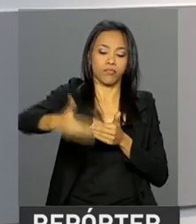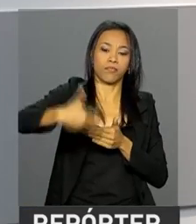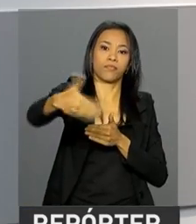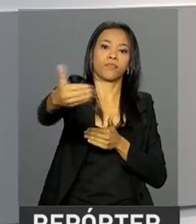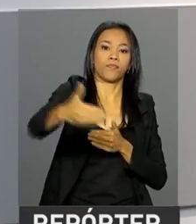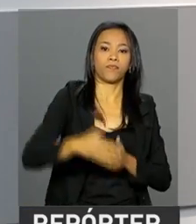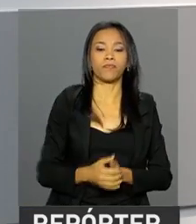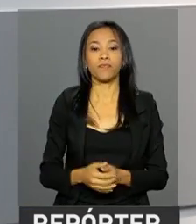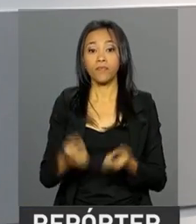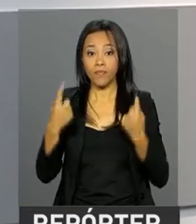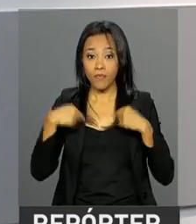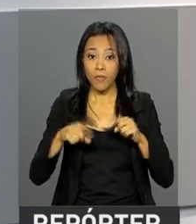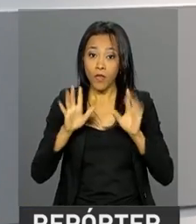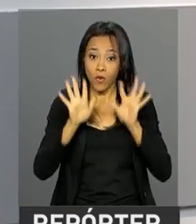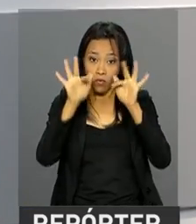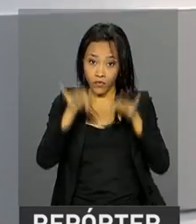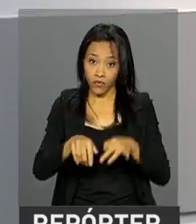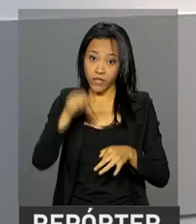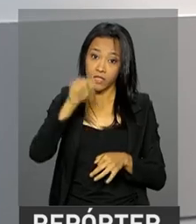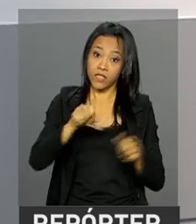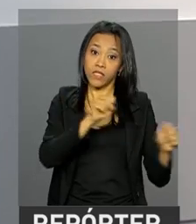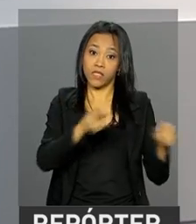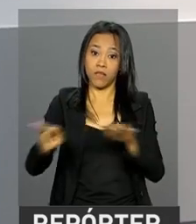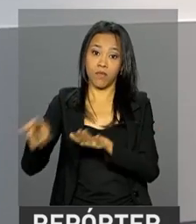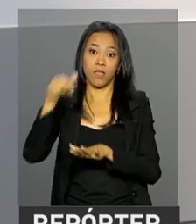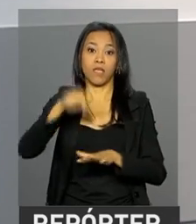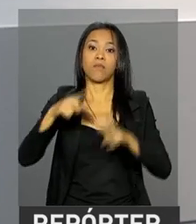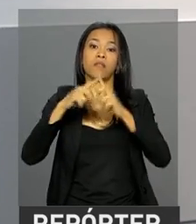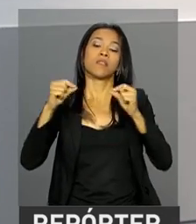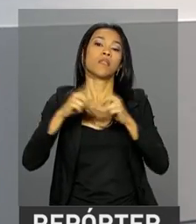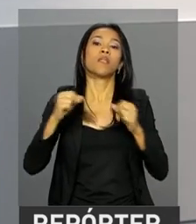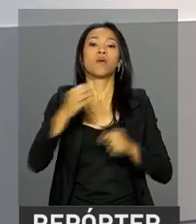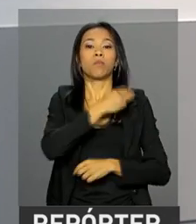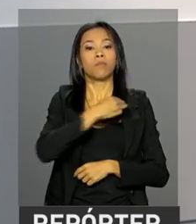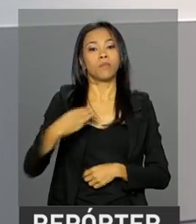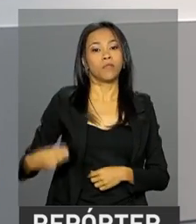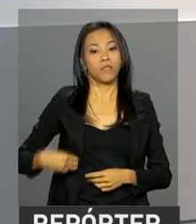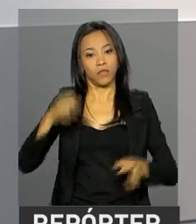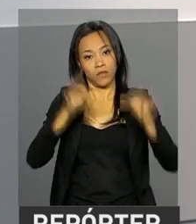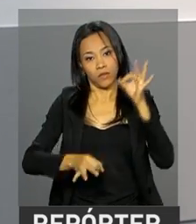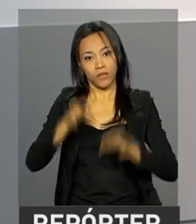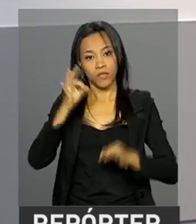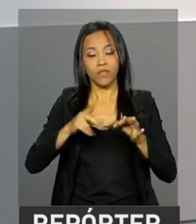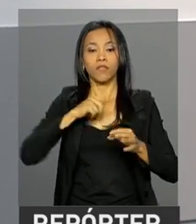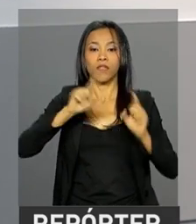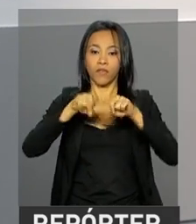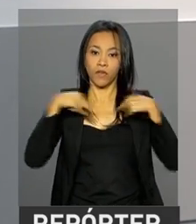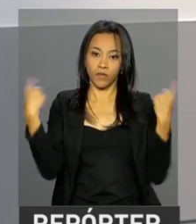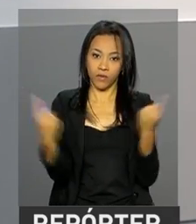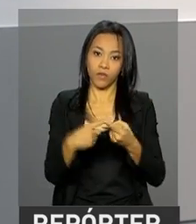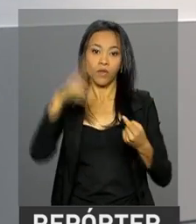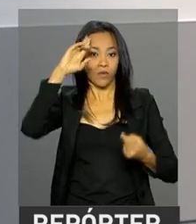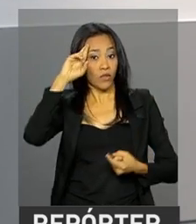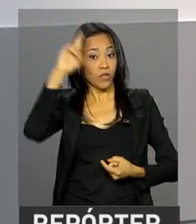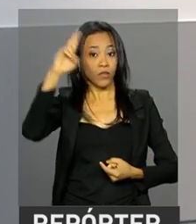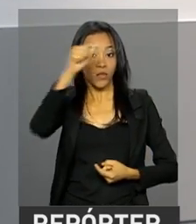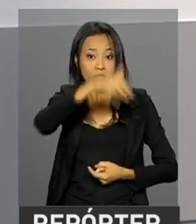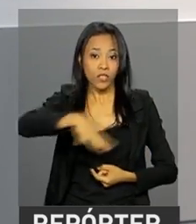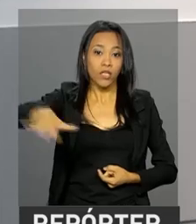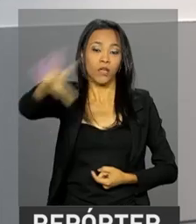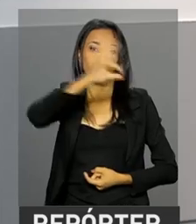E também no fim de semana, aqui em Brasília, o ministro da Justiça se reuniu com o diretor-geral da Polícia Federal para